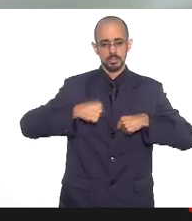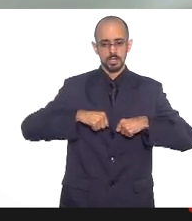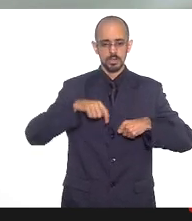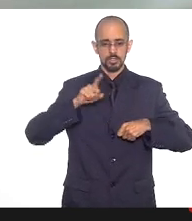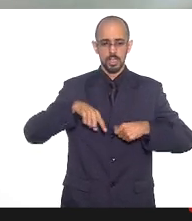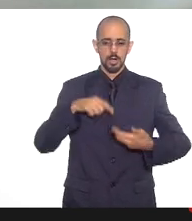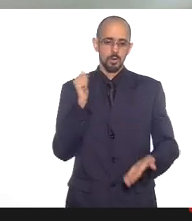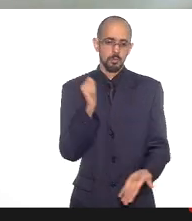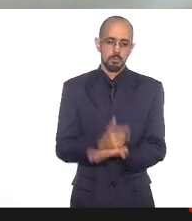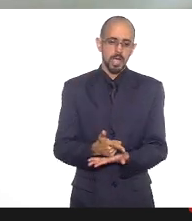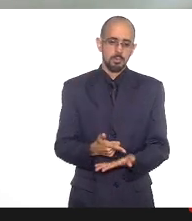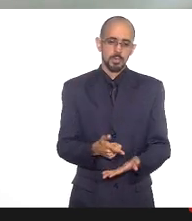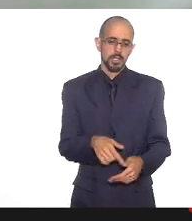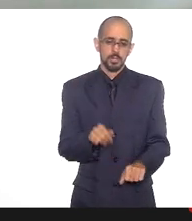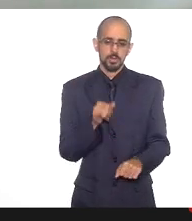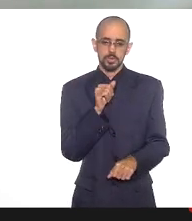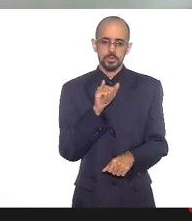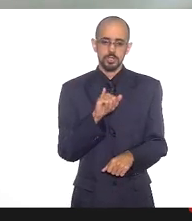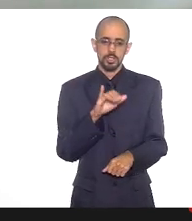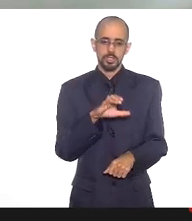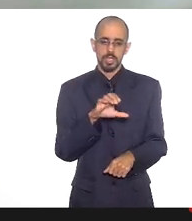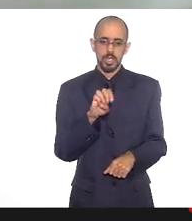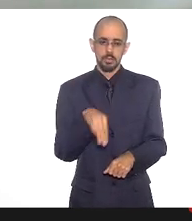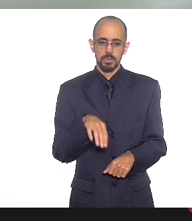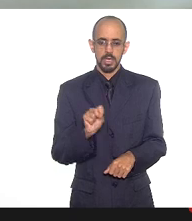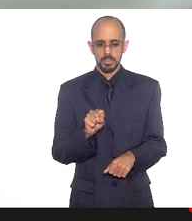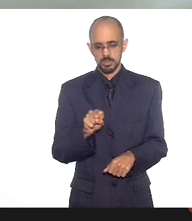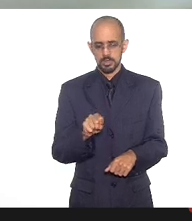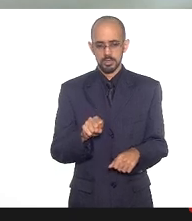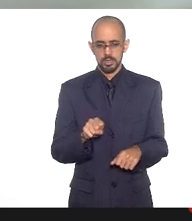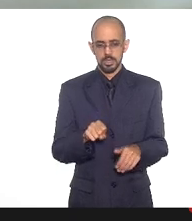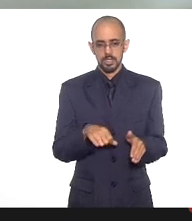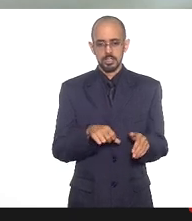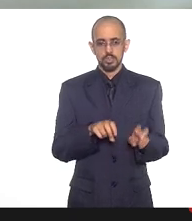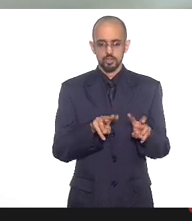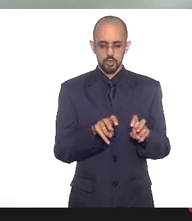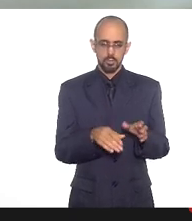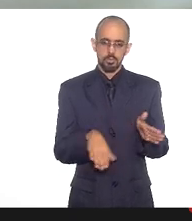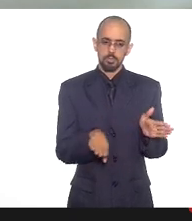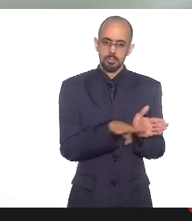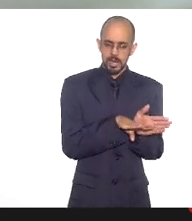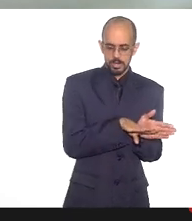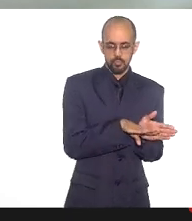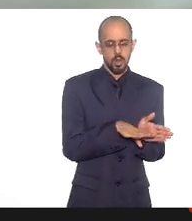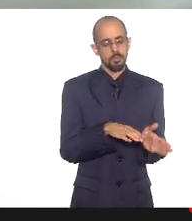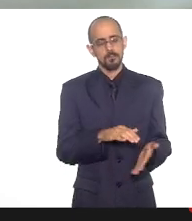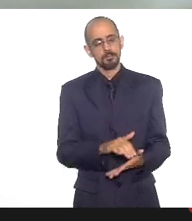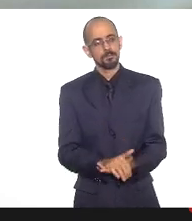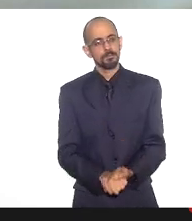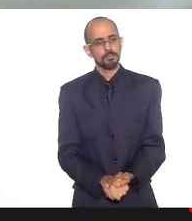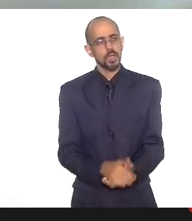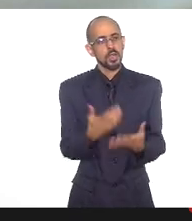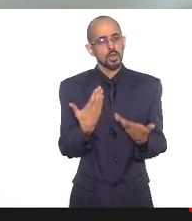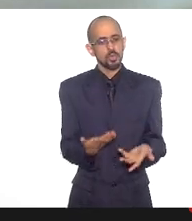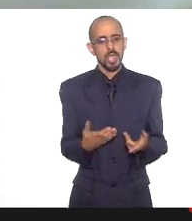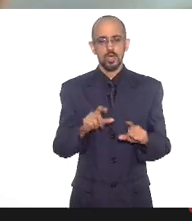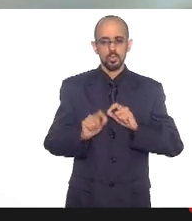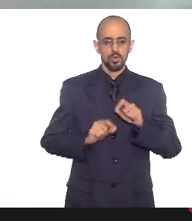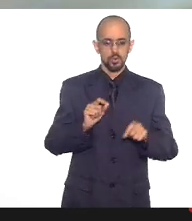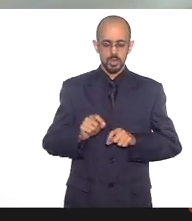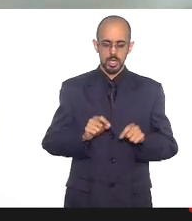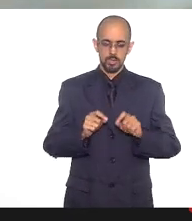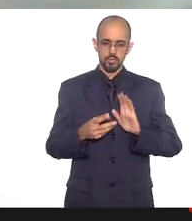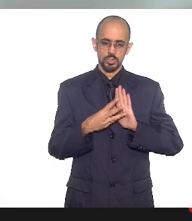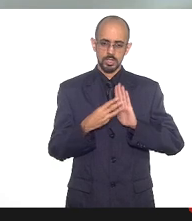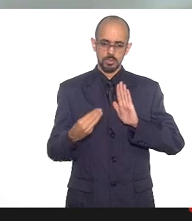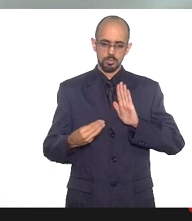de ICMS em relação à plataforma, né? Então, queria que fosse nesse padrão